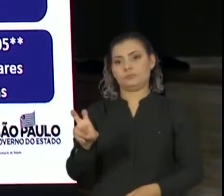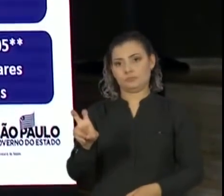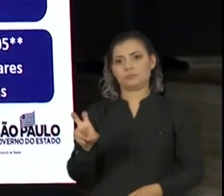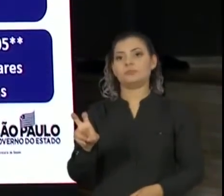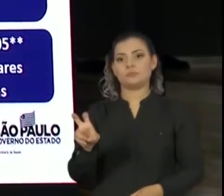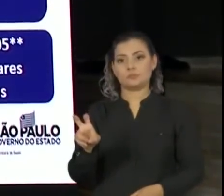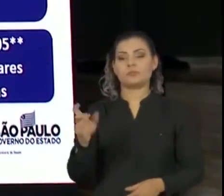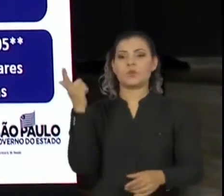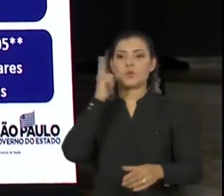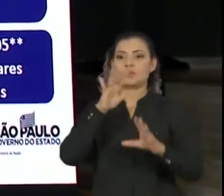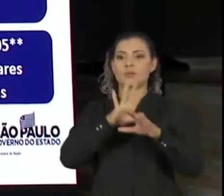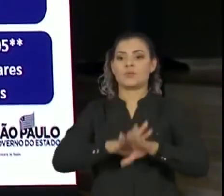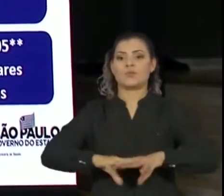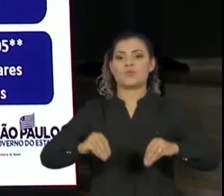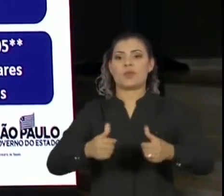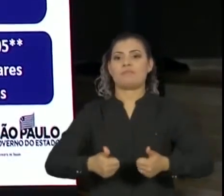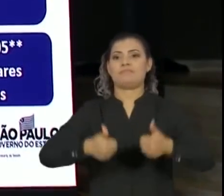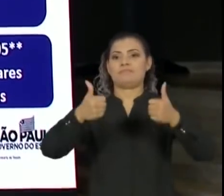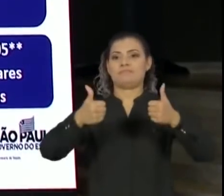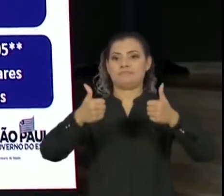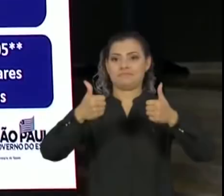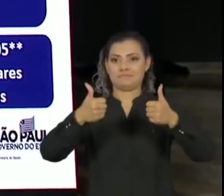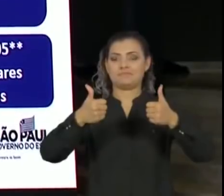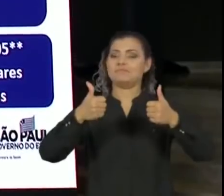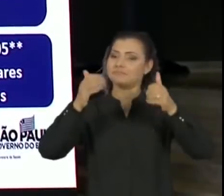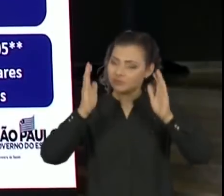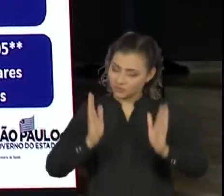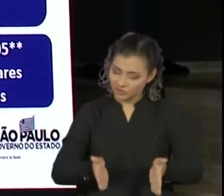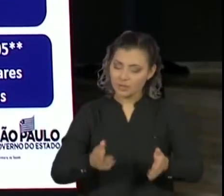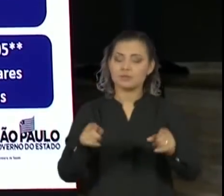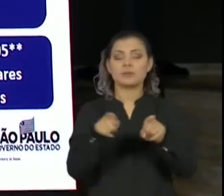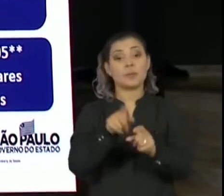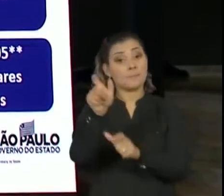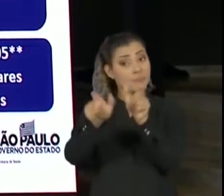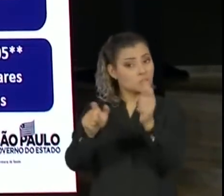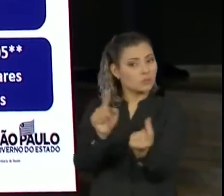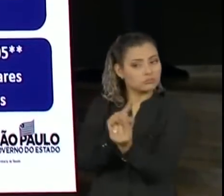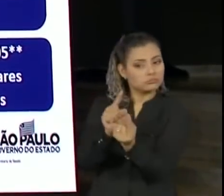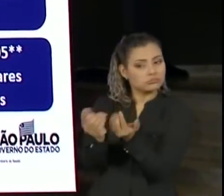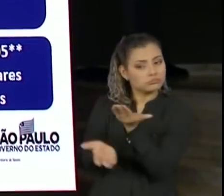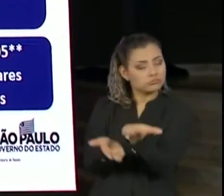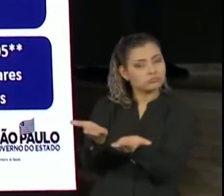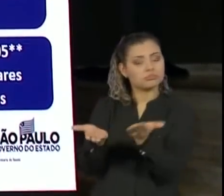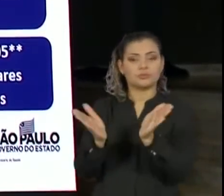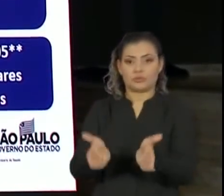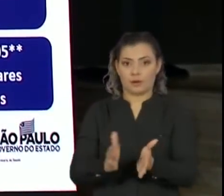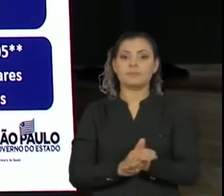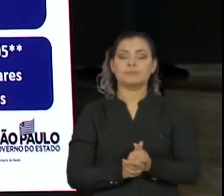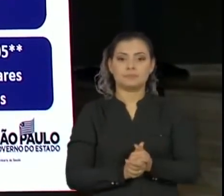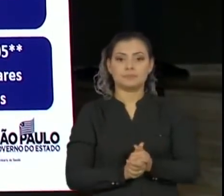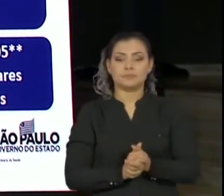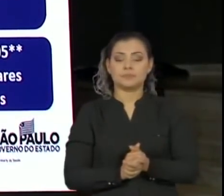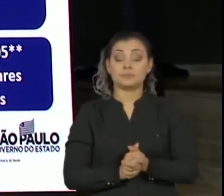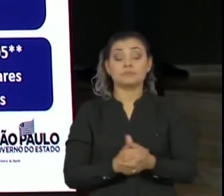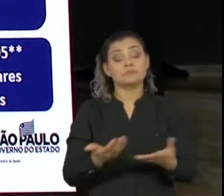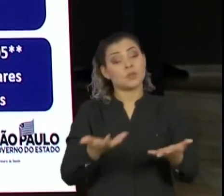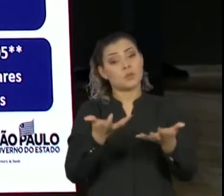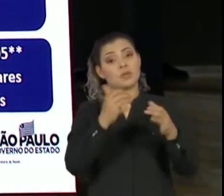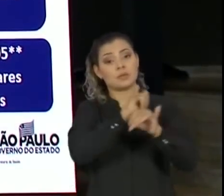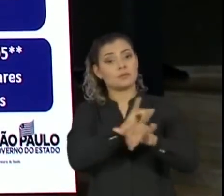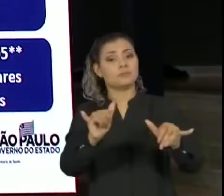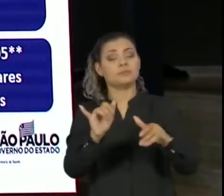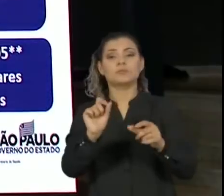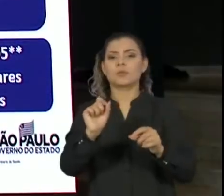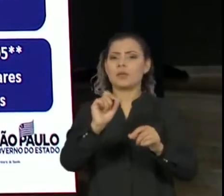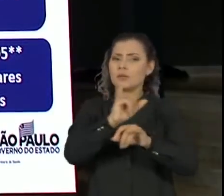33.105 altas, conforme os pacientes foram tratados. E eu gostaria também só